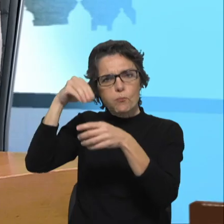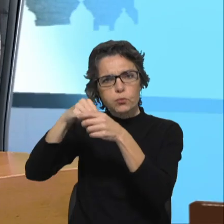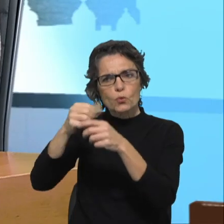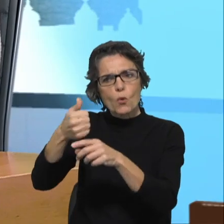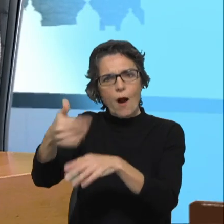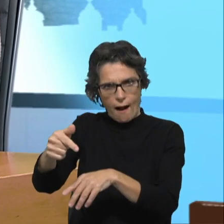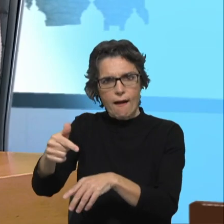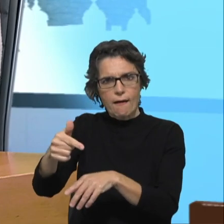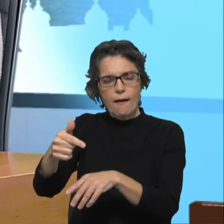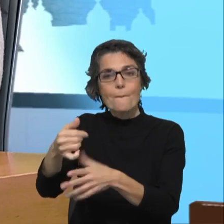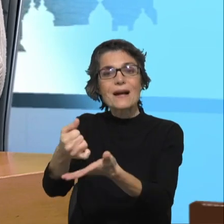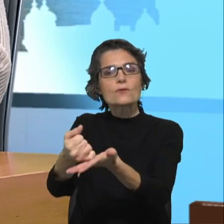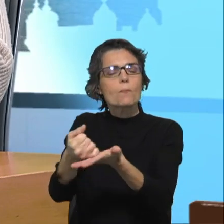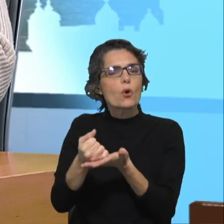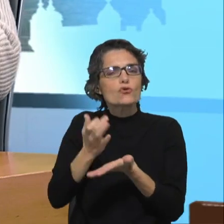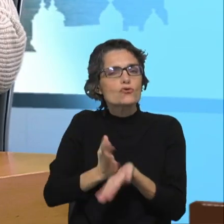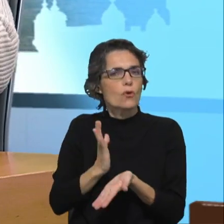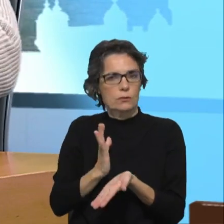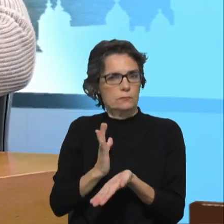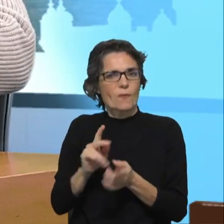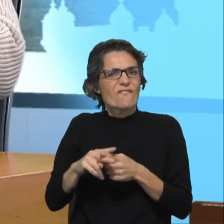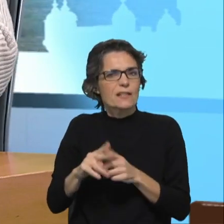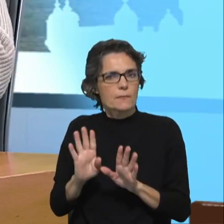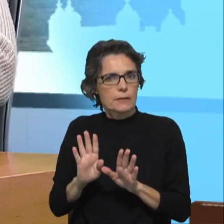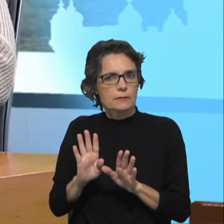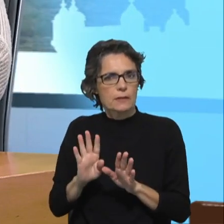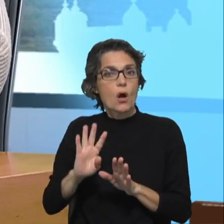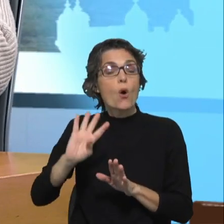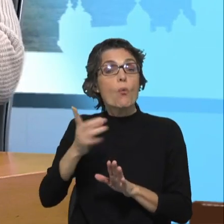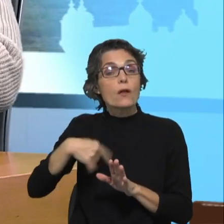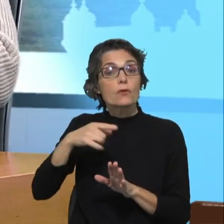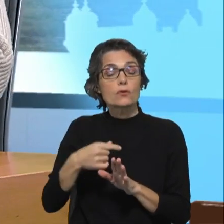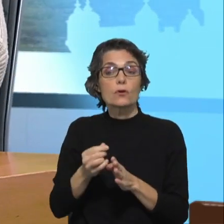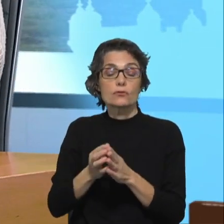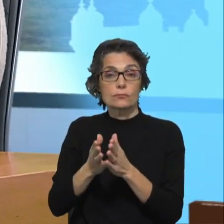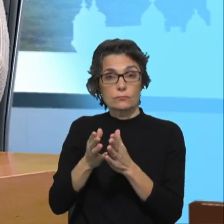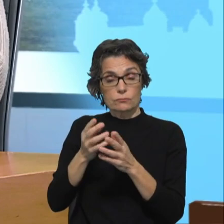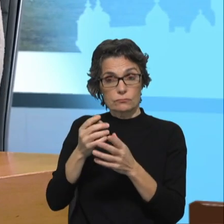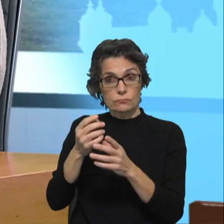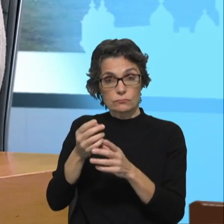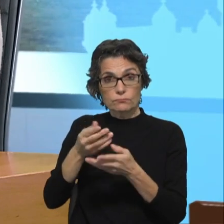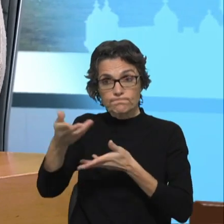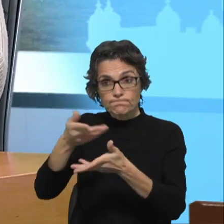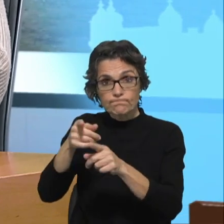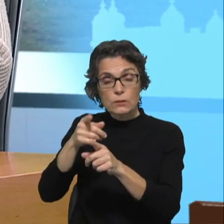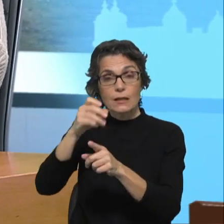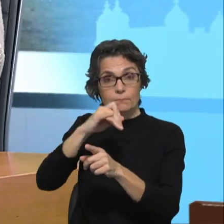que é importante usá-las, mas a cada momento que as usamos, ser críticos da forma como usamos.